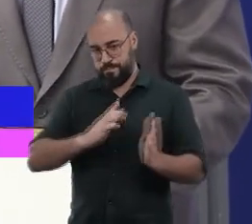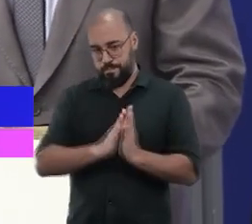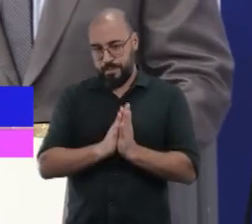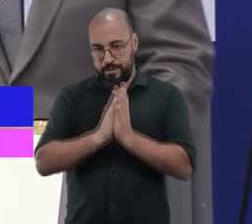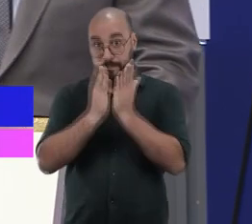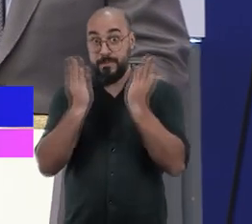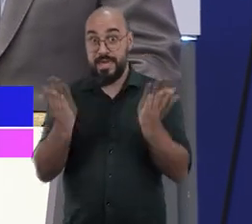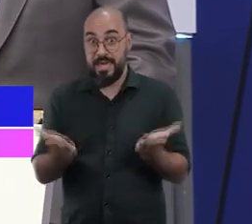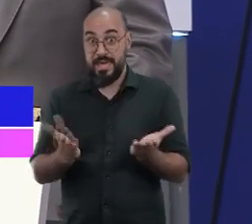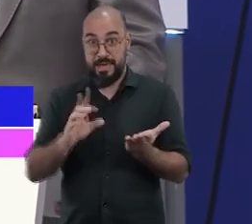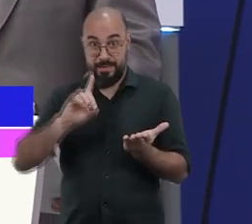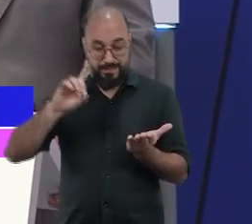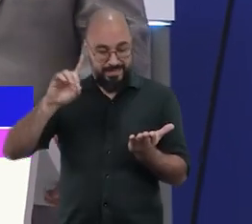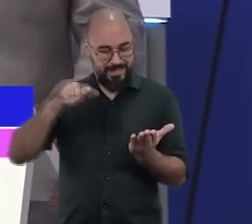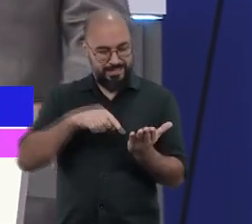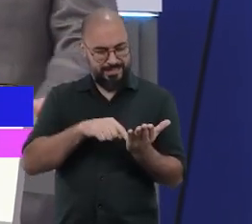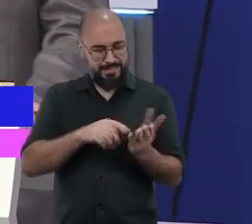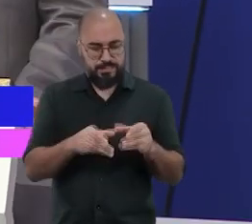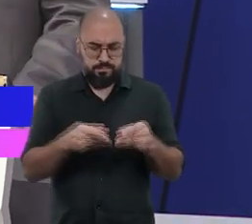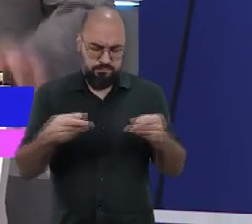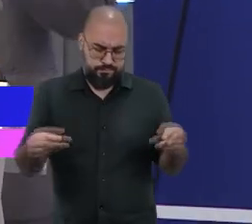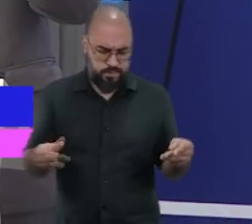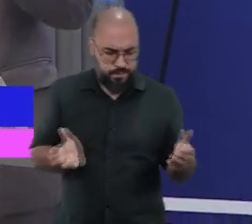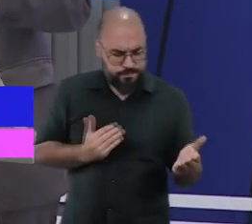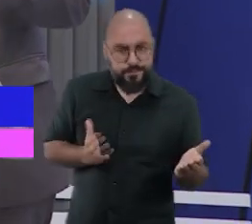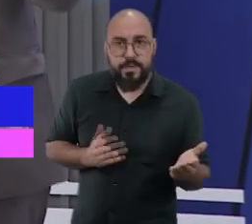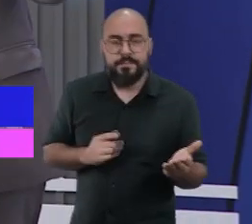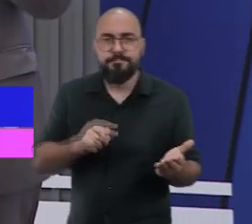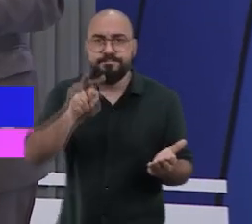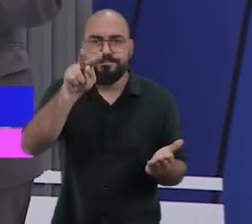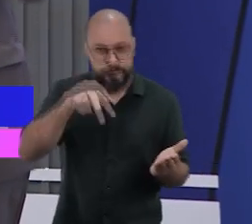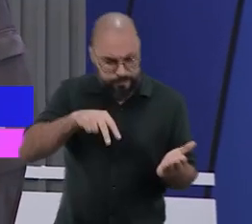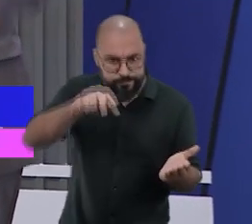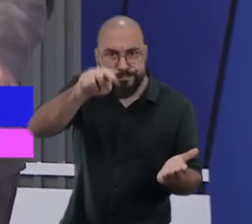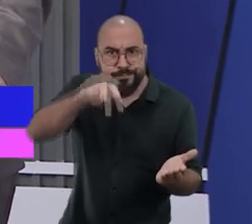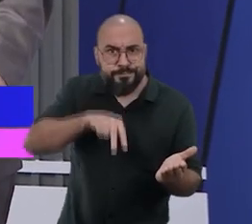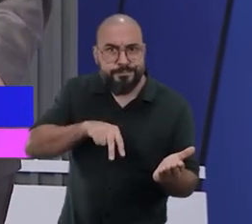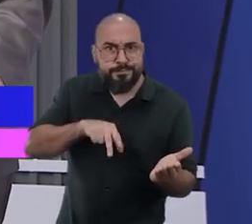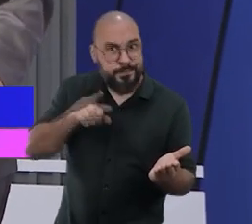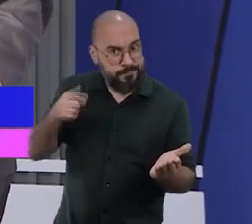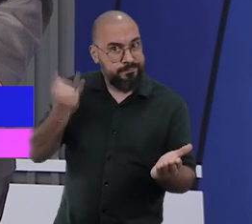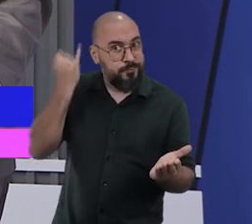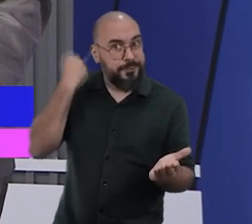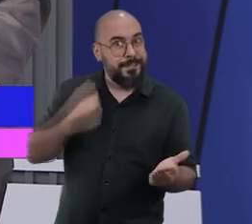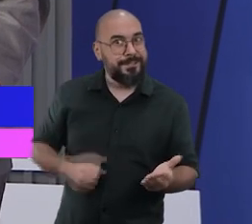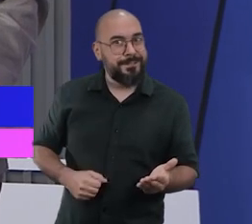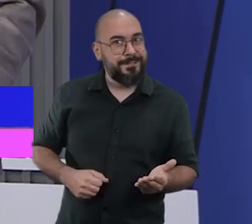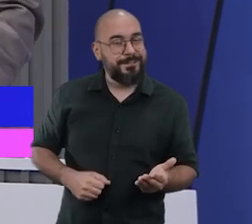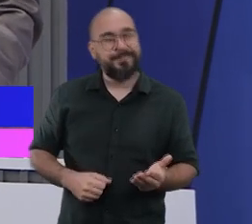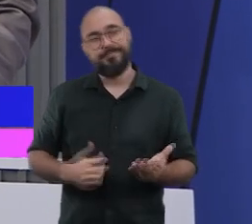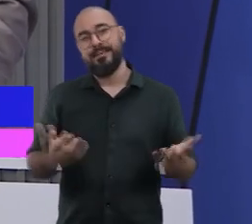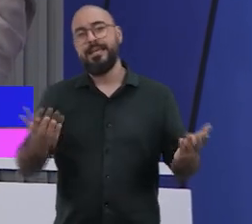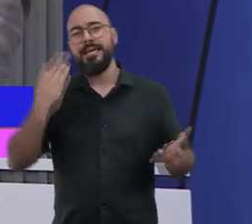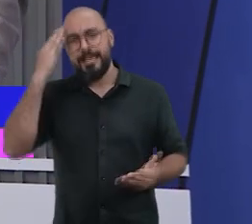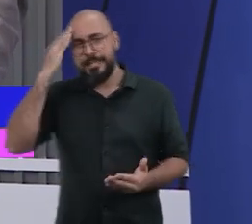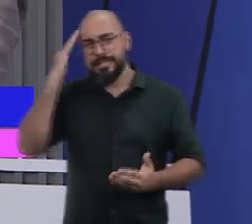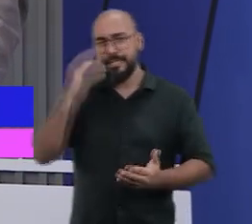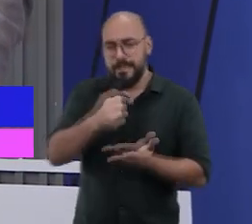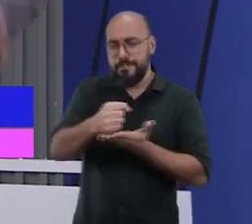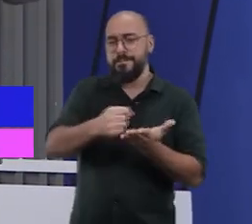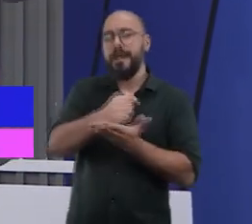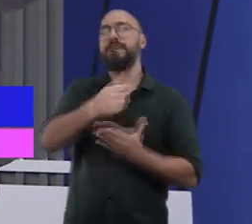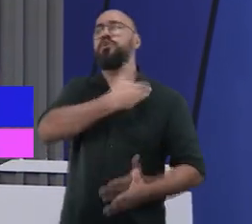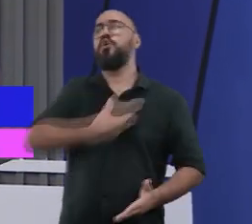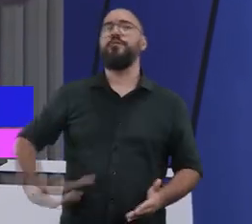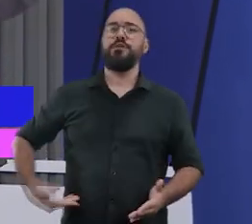você também tenha a sua Bíblia aí, porque aqui no programa Arena do Futuro, tudo começa na palavra. E para entender o fundamento do governo de